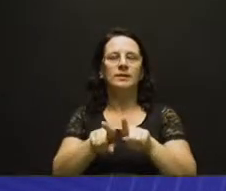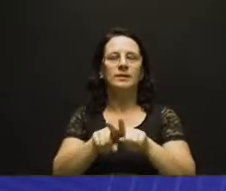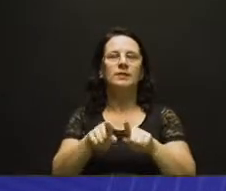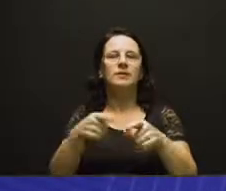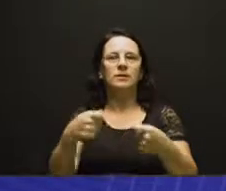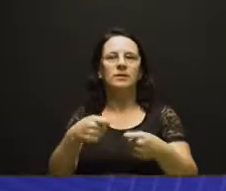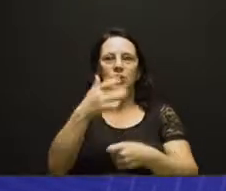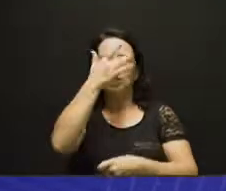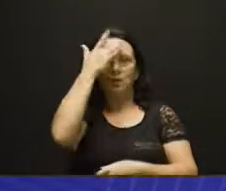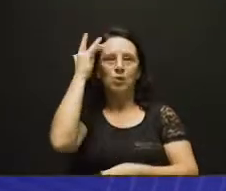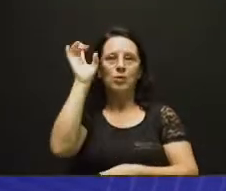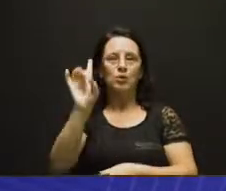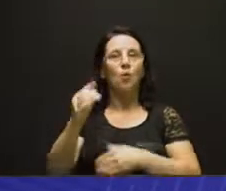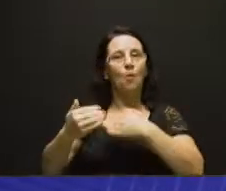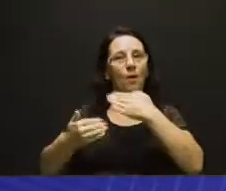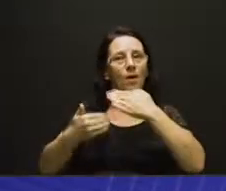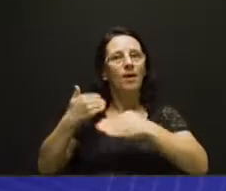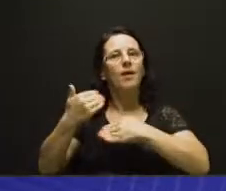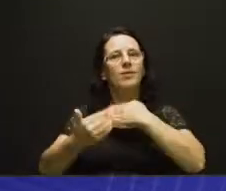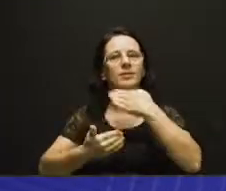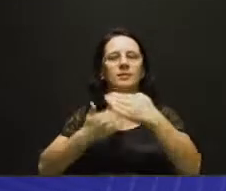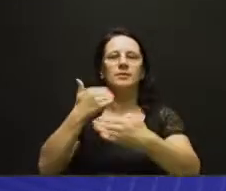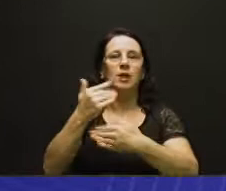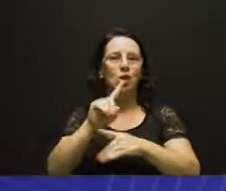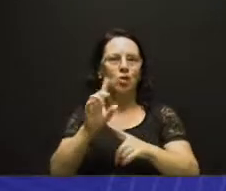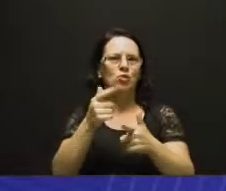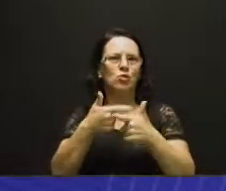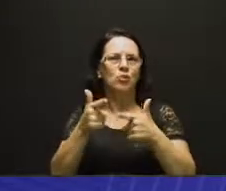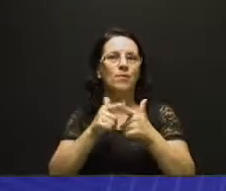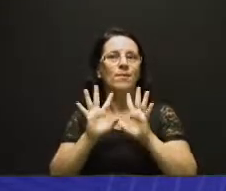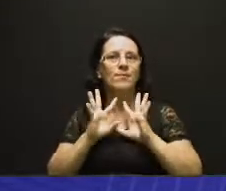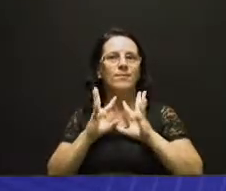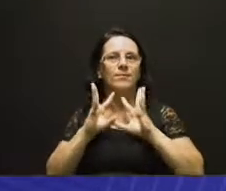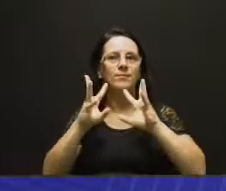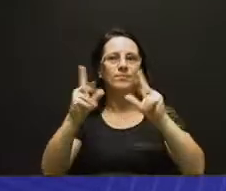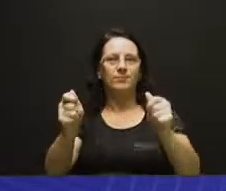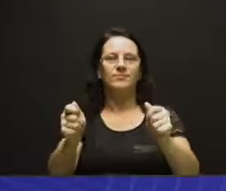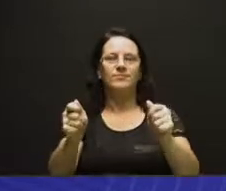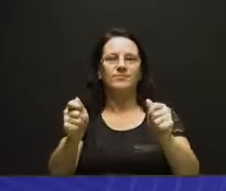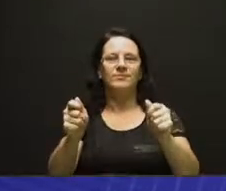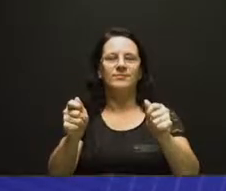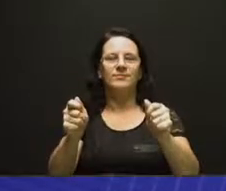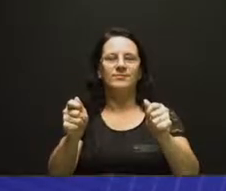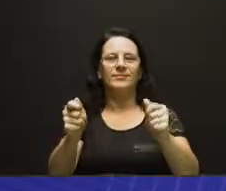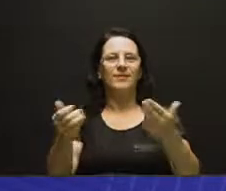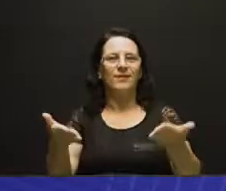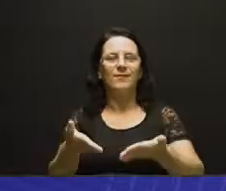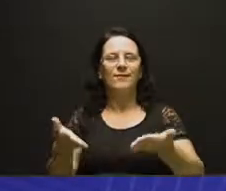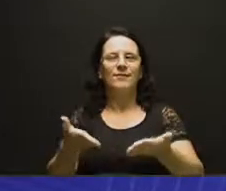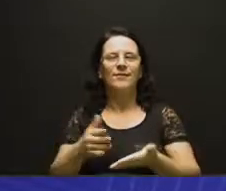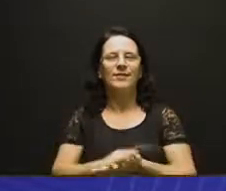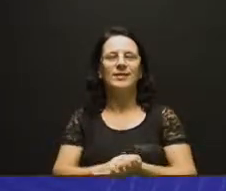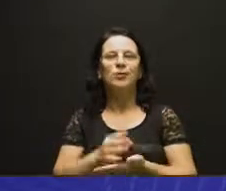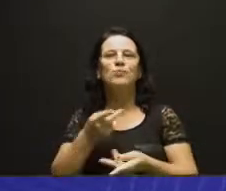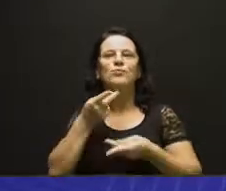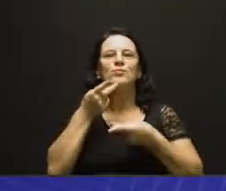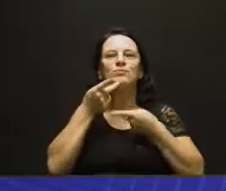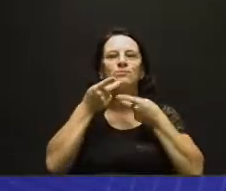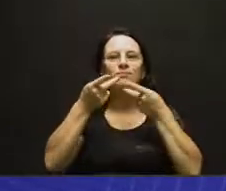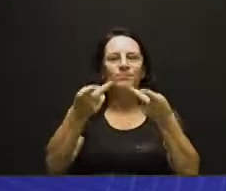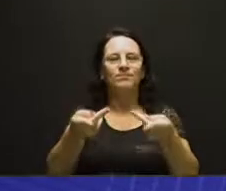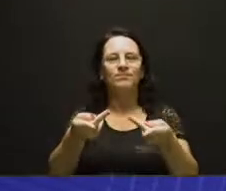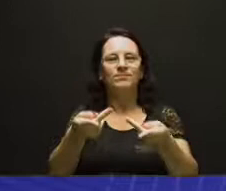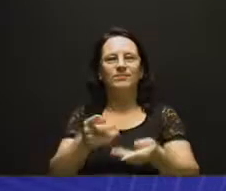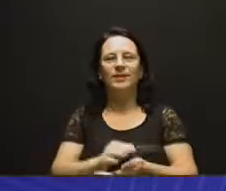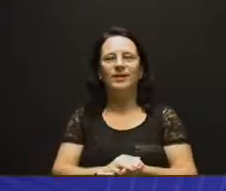que aquela pessoa se desenvolva não o problema na solução tá e hoje a gente não tem como dizer que que